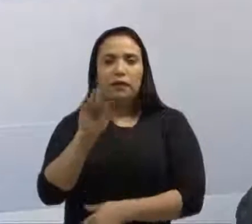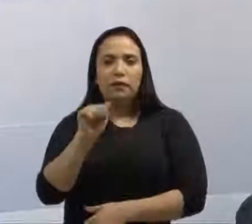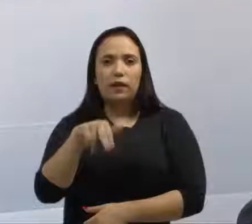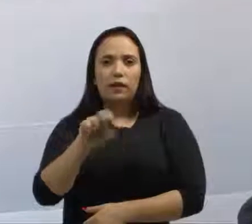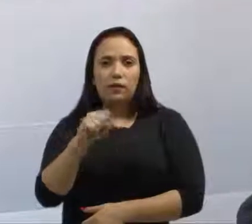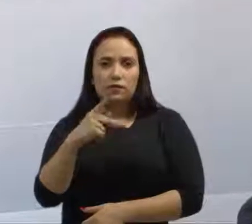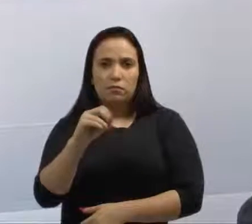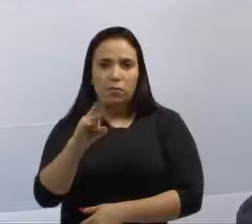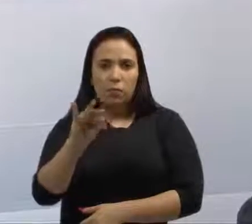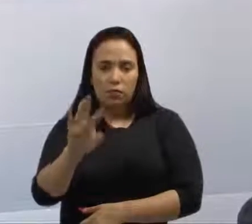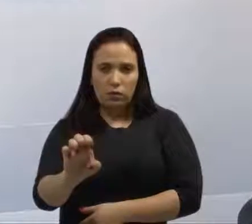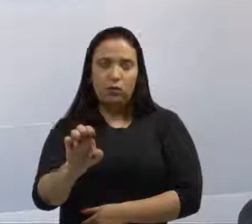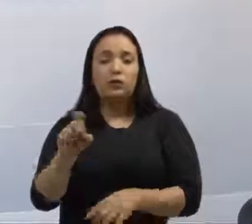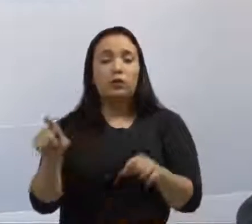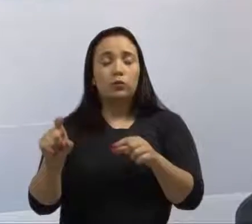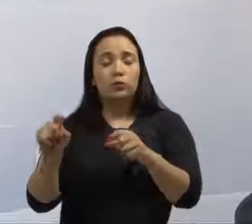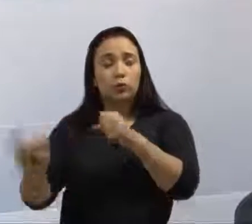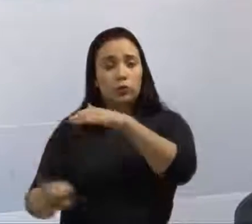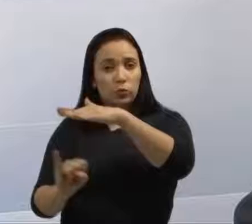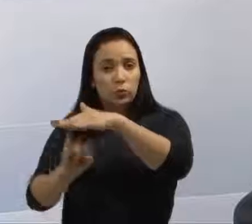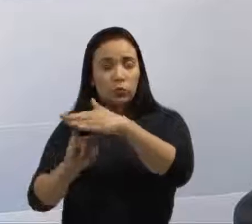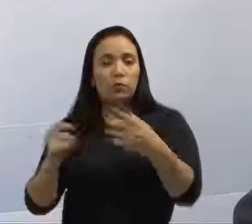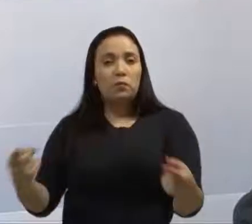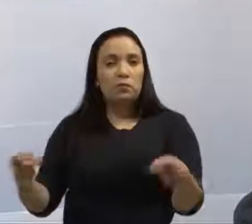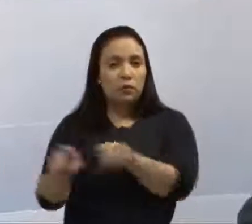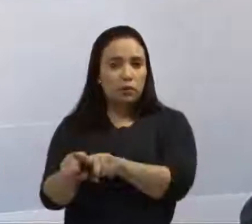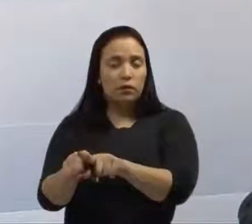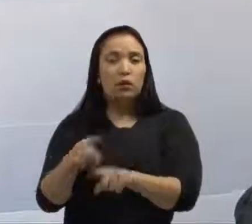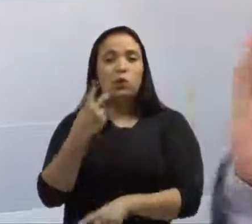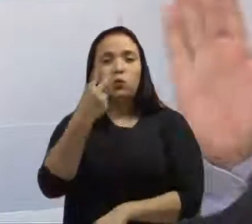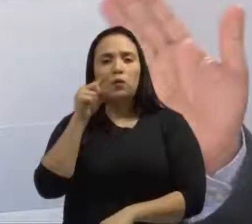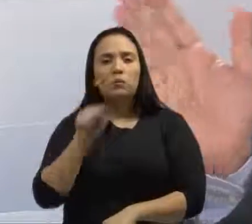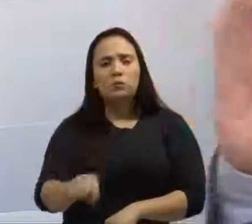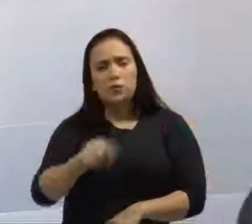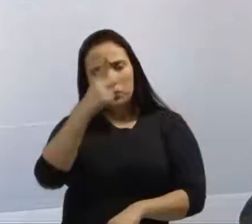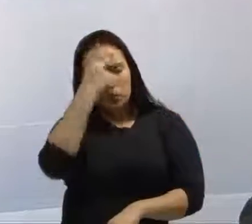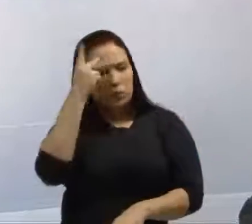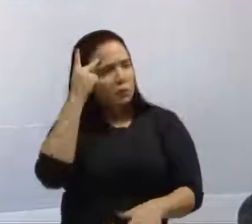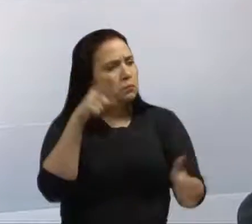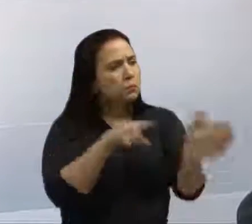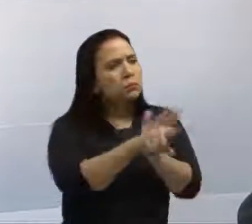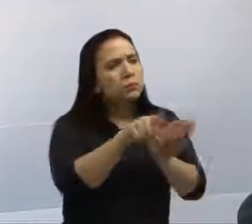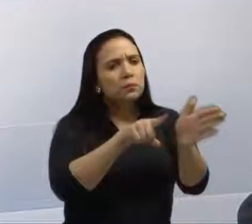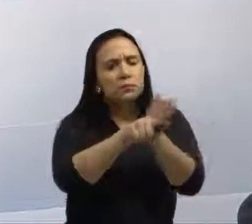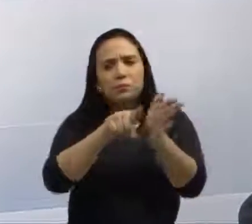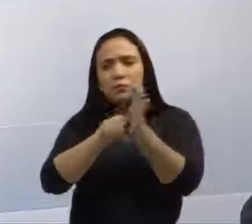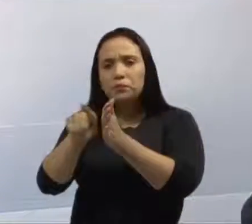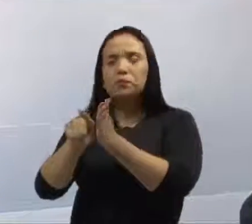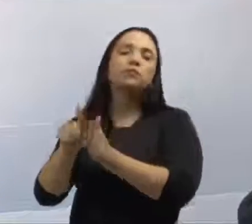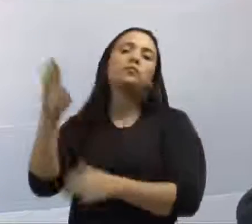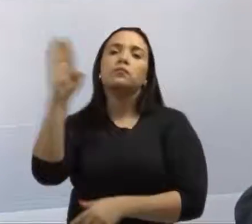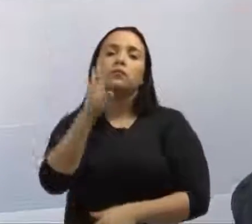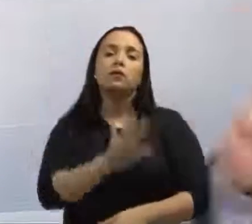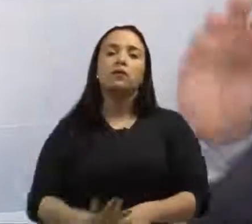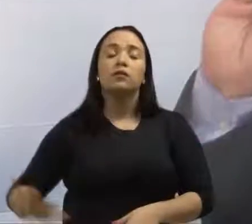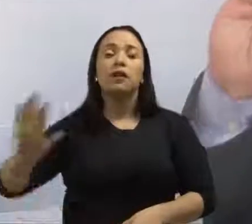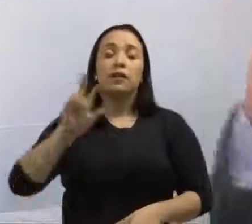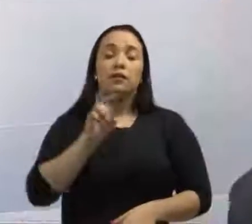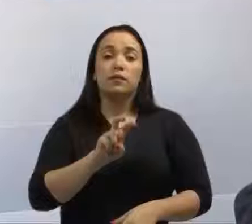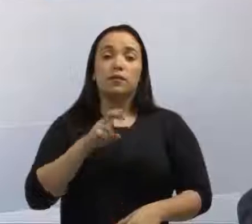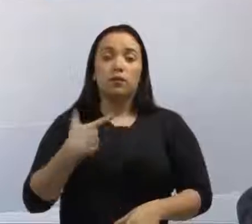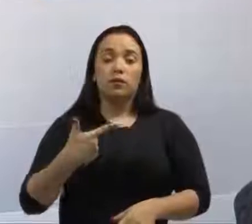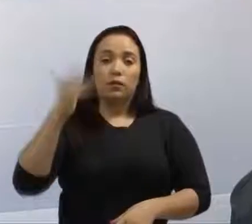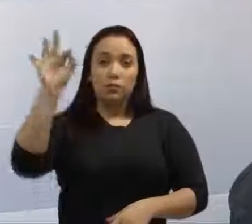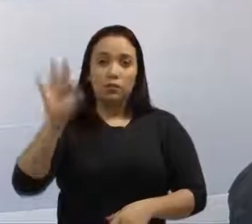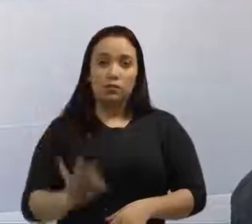com o Instituto de Pesquisa MDA. E fizeram uma amostragem com mais de 2.000 pessoas no Brasil. Você tem uma